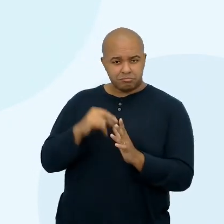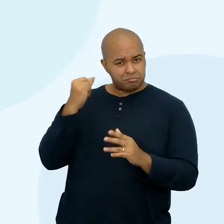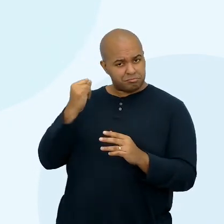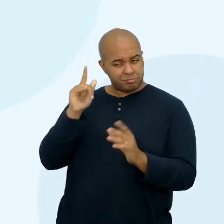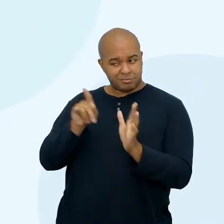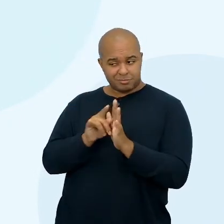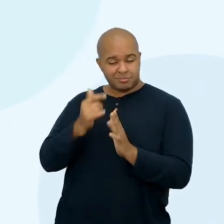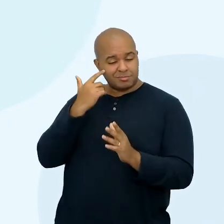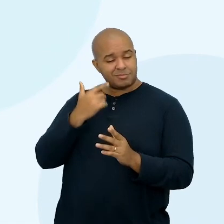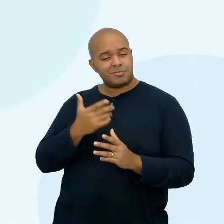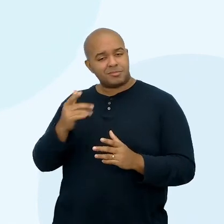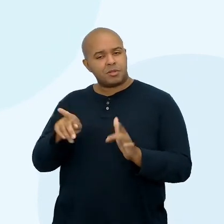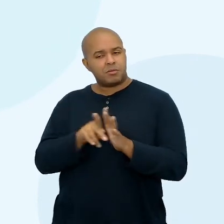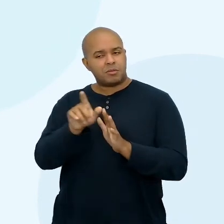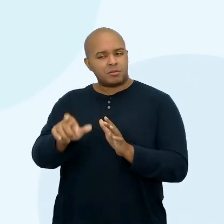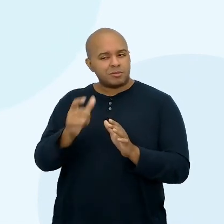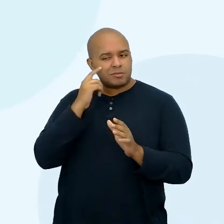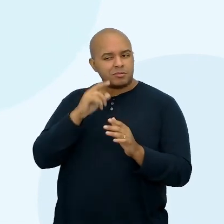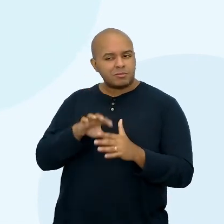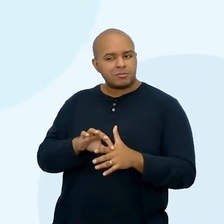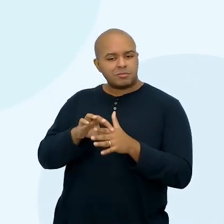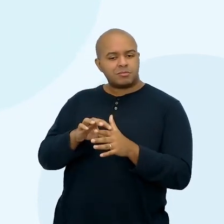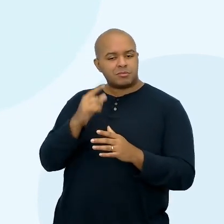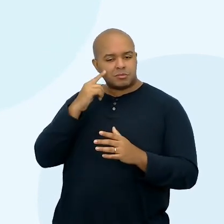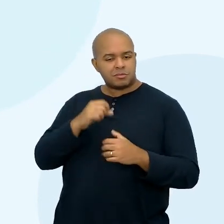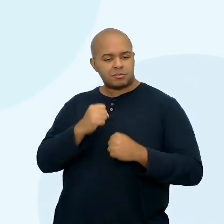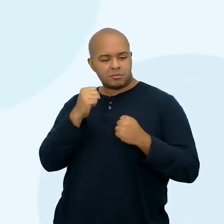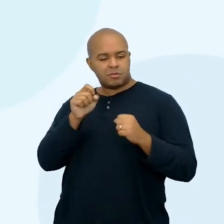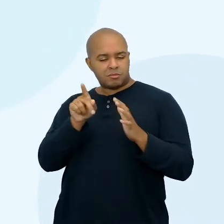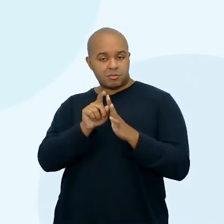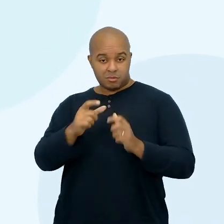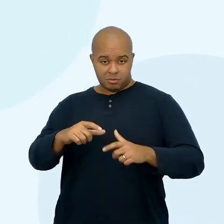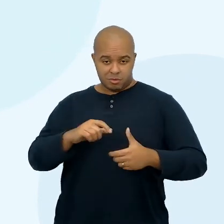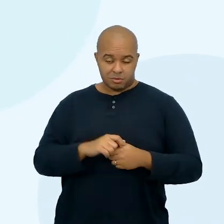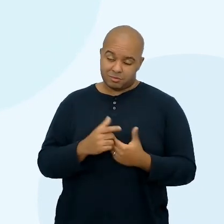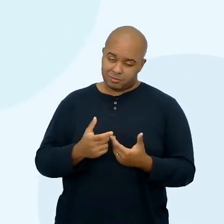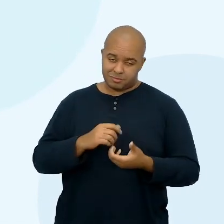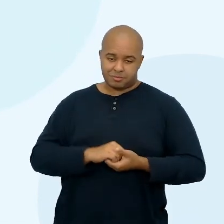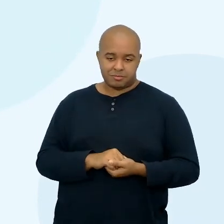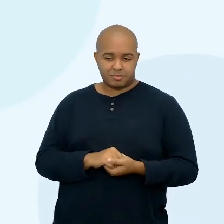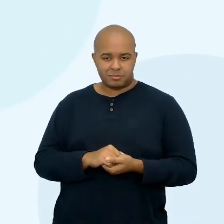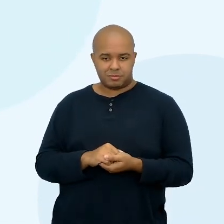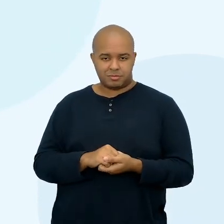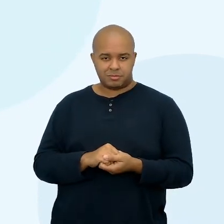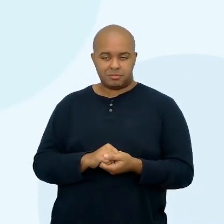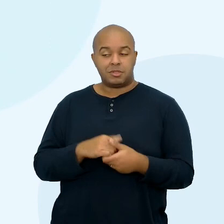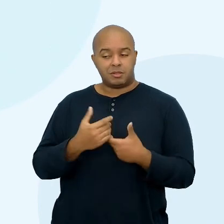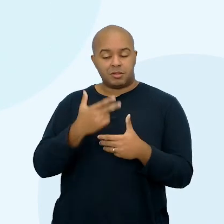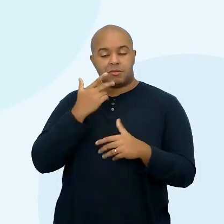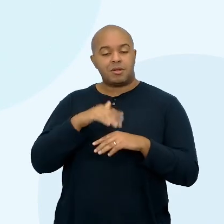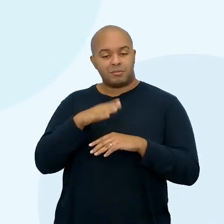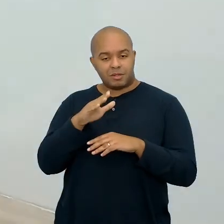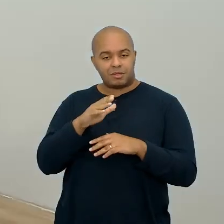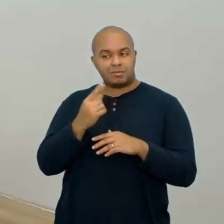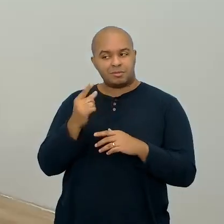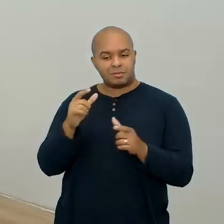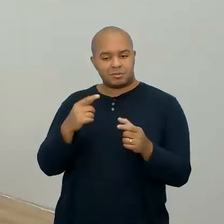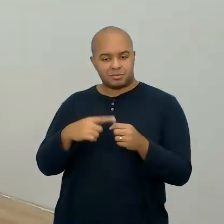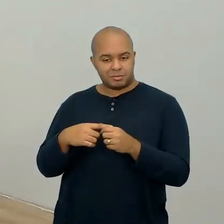importância dele participar de forma efetiva, ativa da política. Faz com que